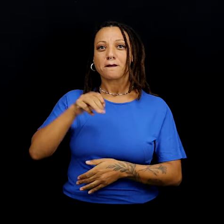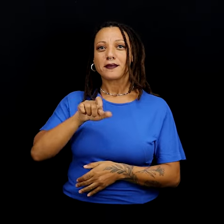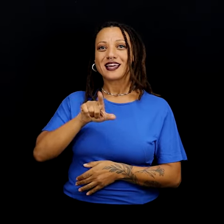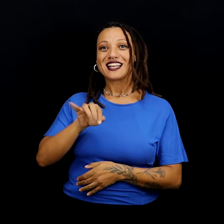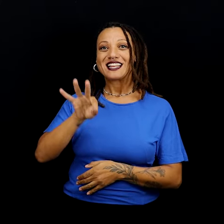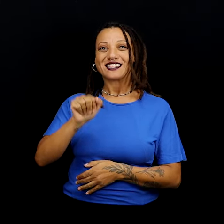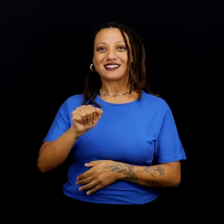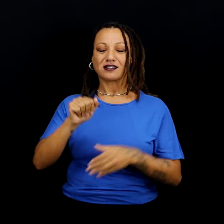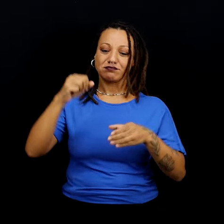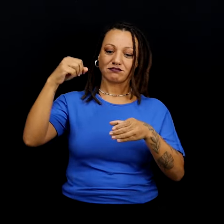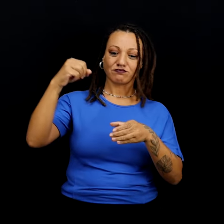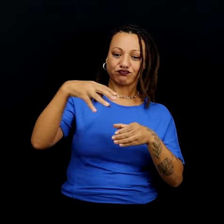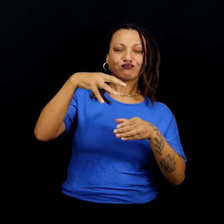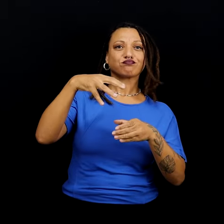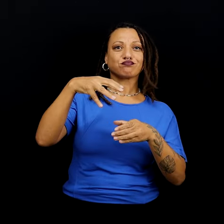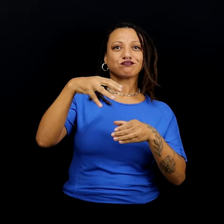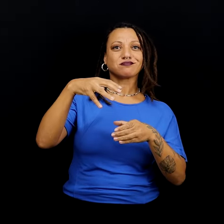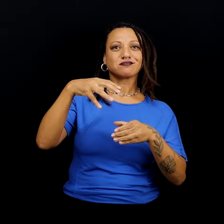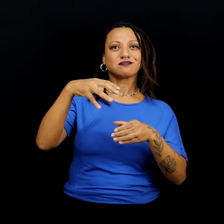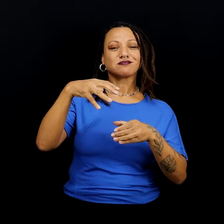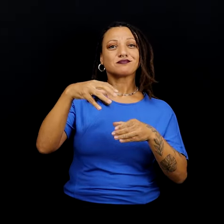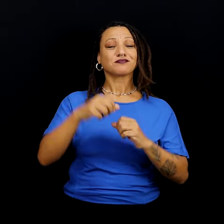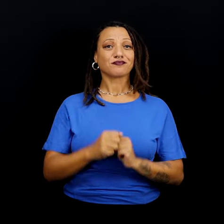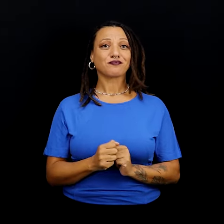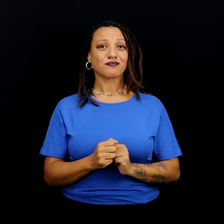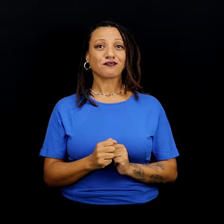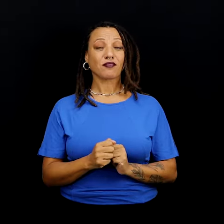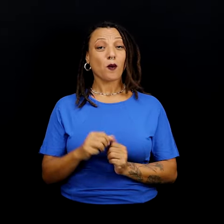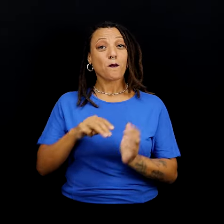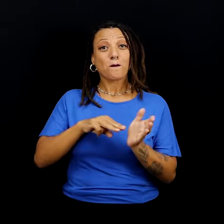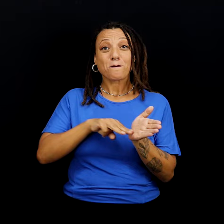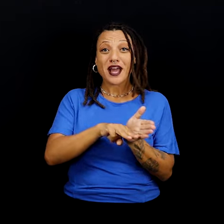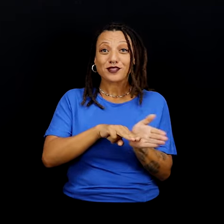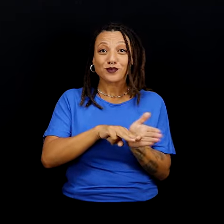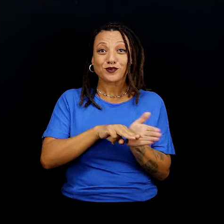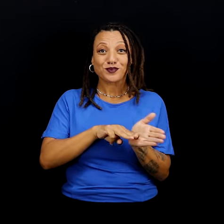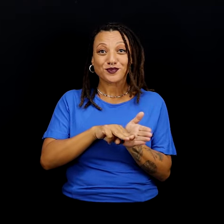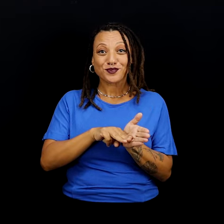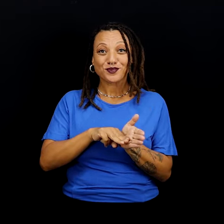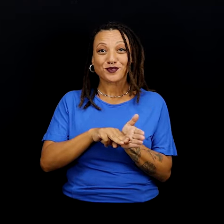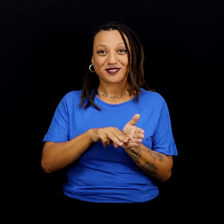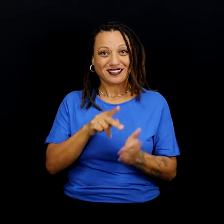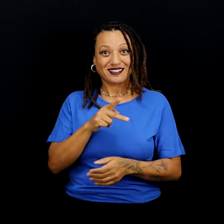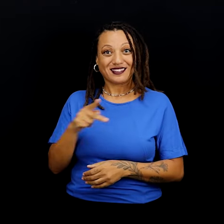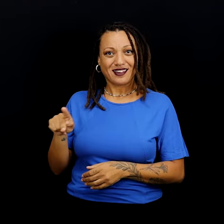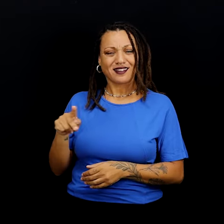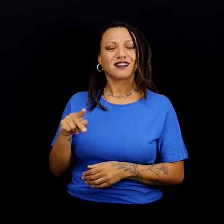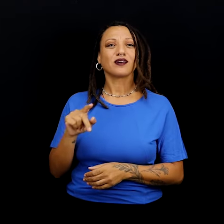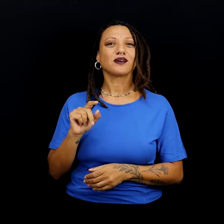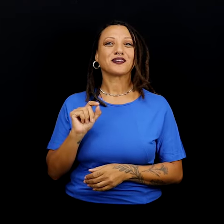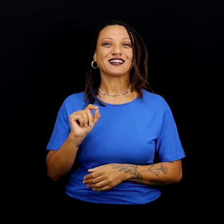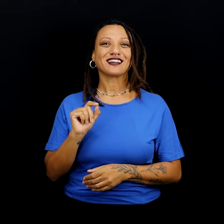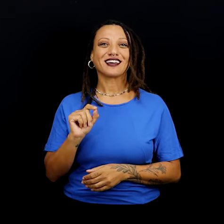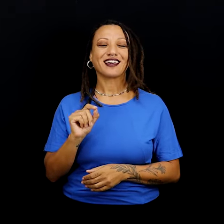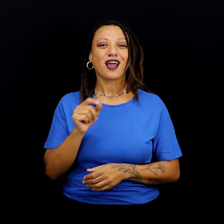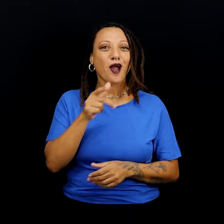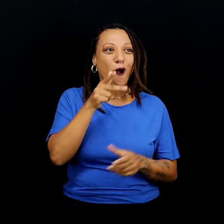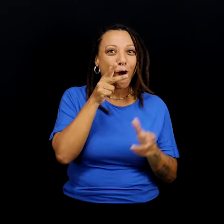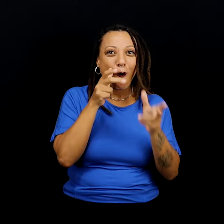cúpula, e que vai ficar iluminado e tal. Ele tem um método, né, que ele chama